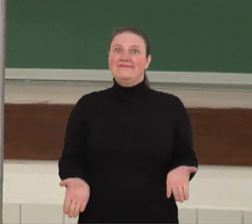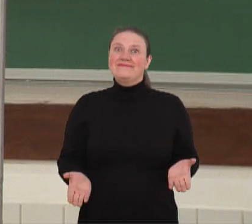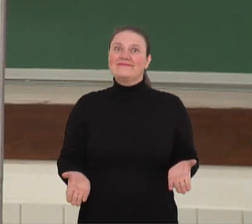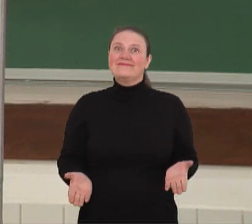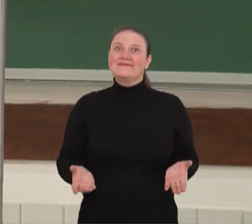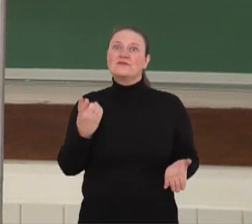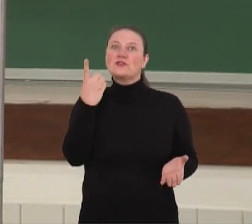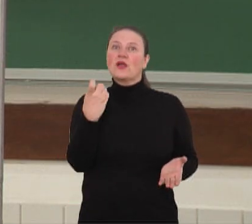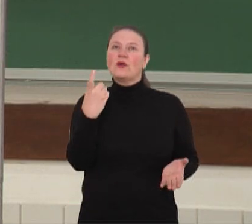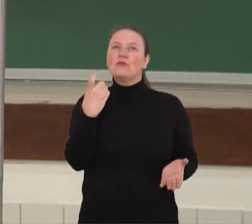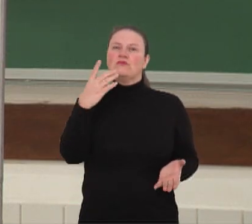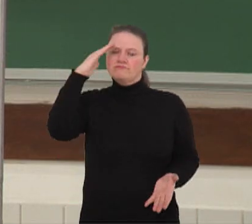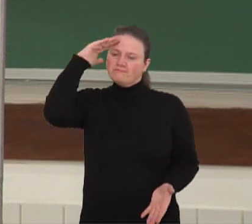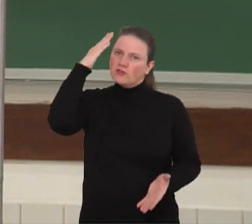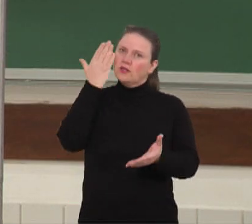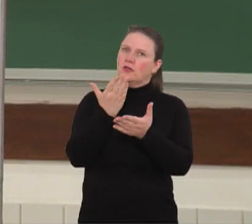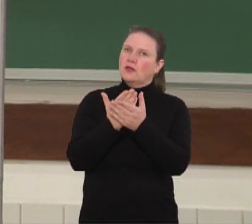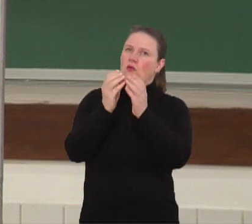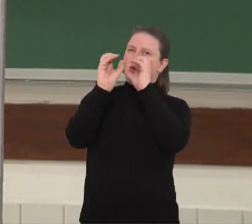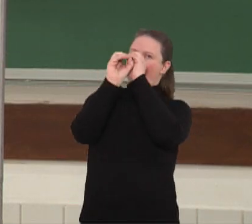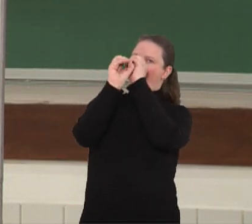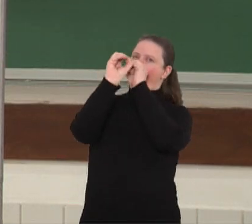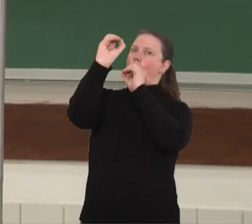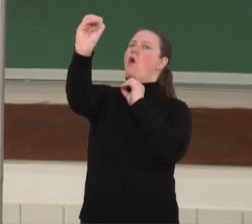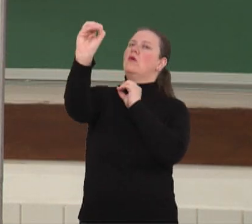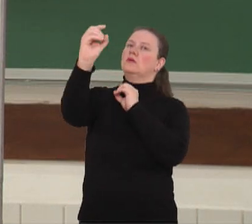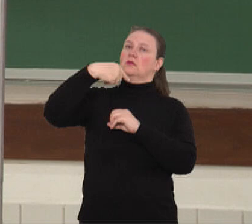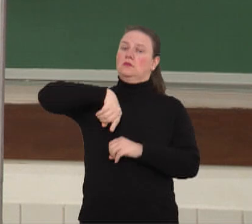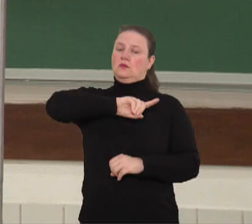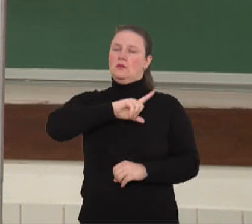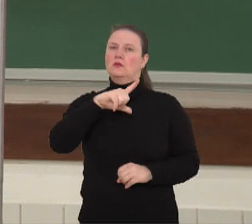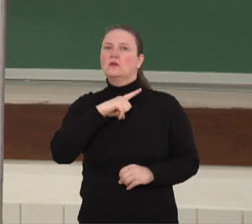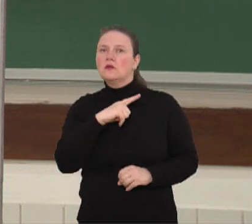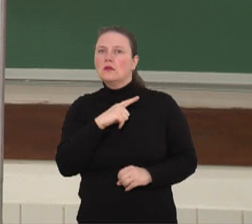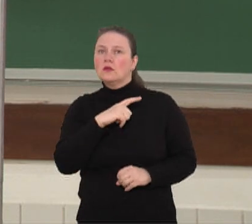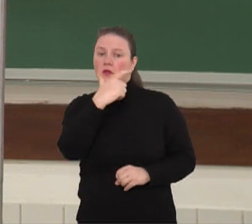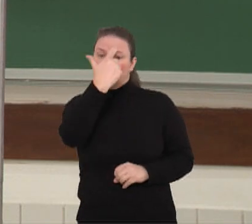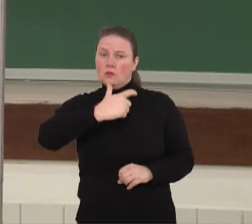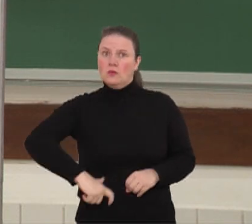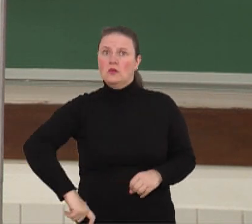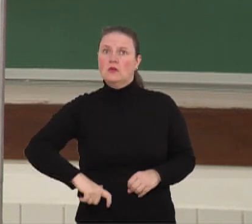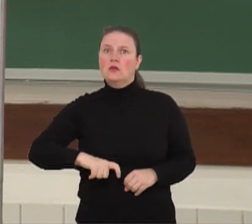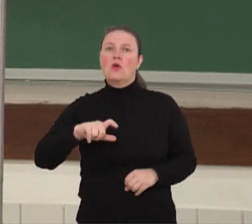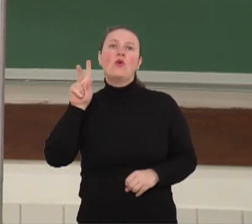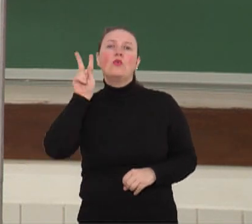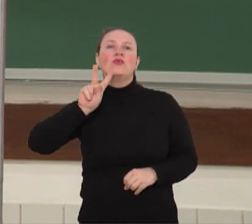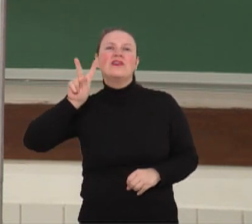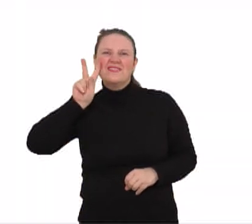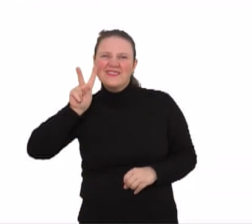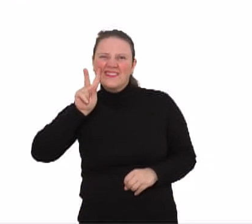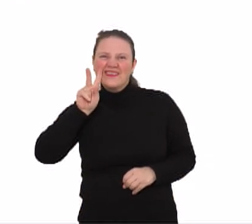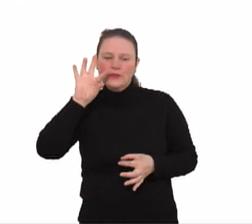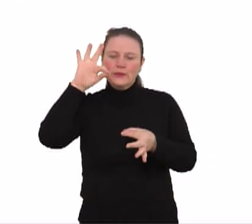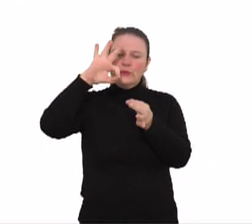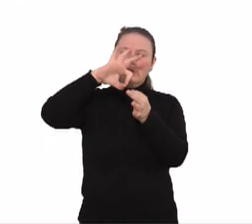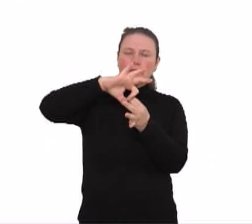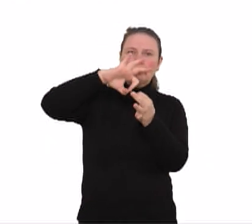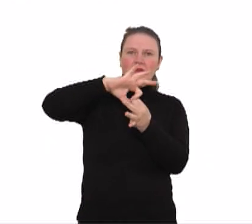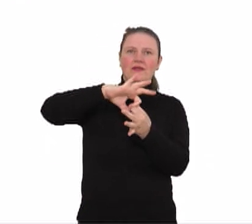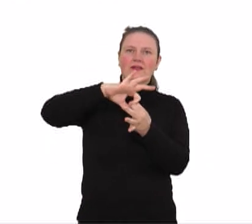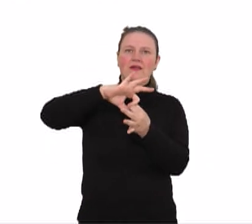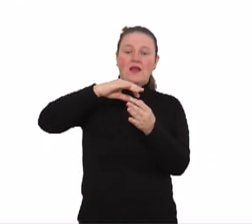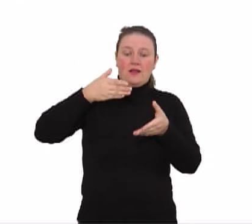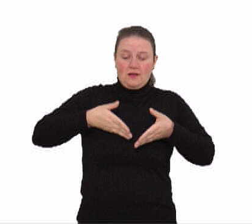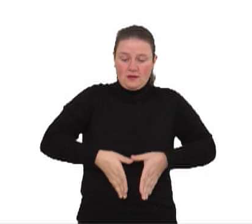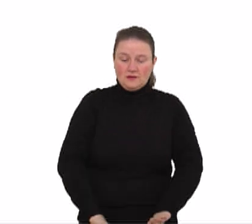A única certeza astronômica que a gente tem para uma pessoa que é do signo de Virgem é que ela nasceu naquele